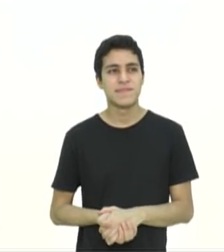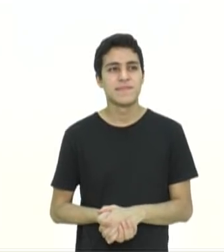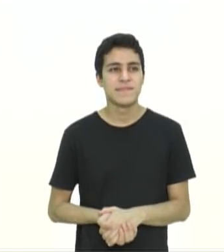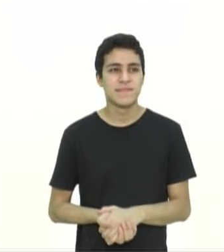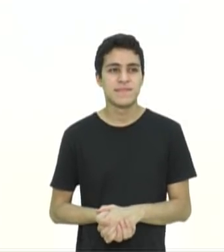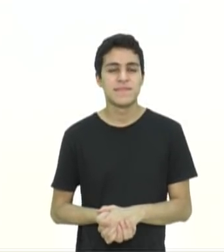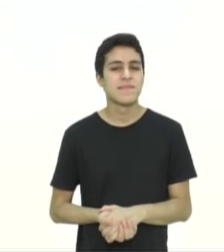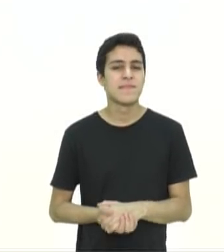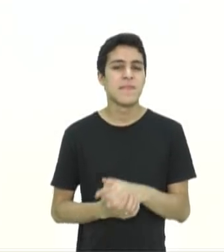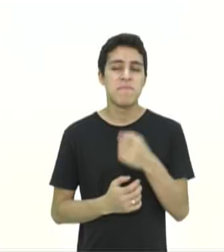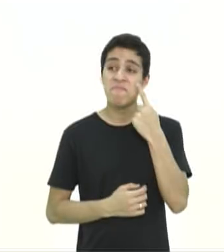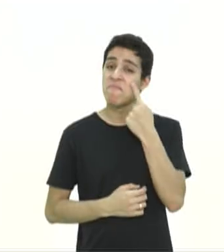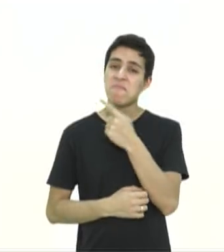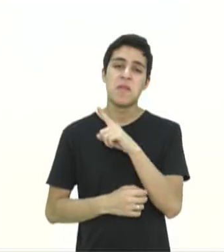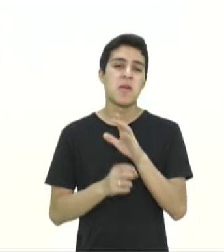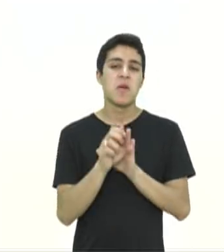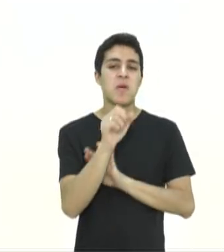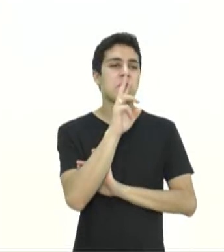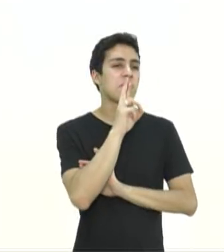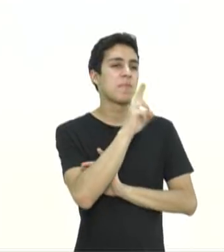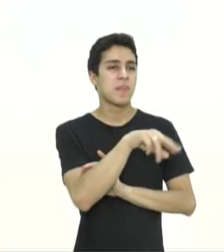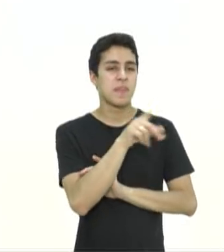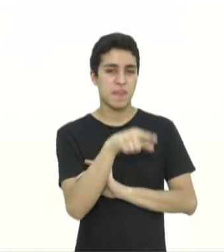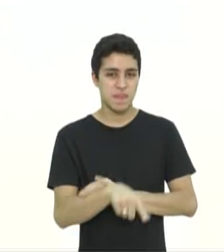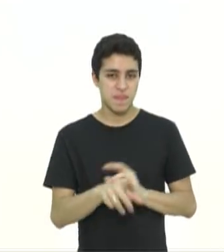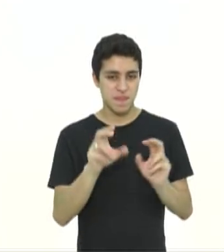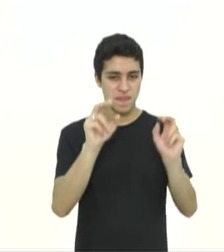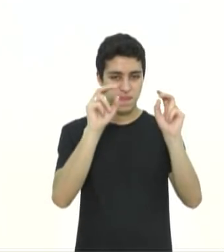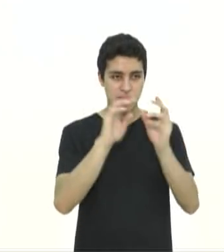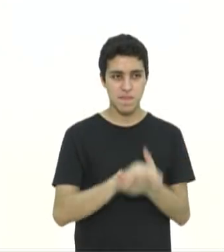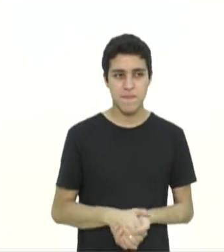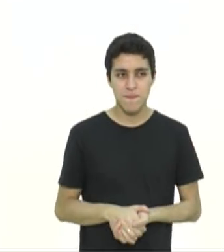lá o Google respondendo: câncer.